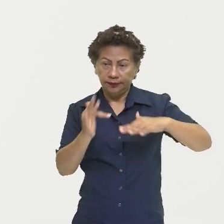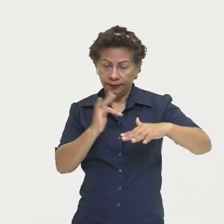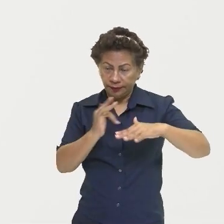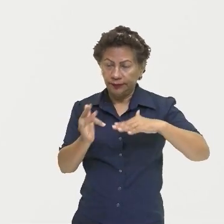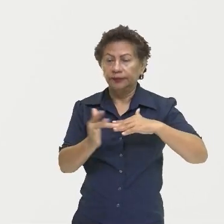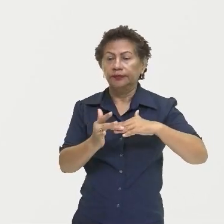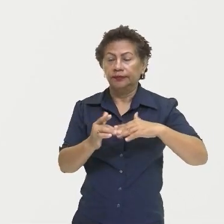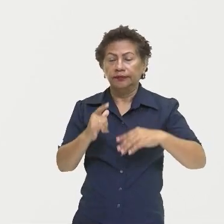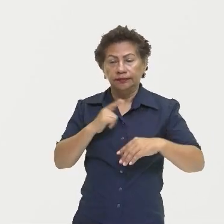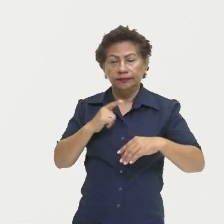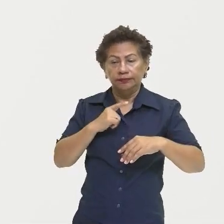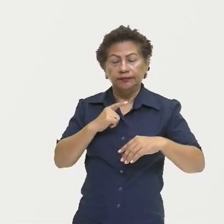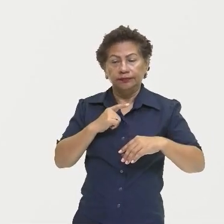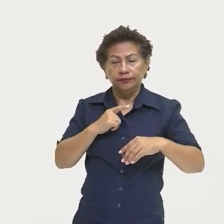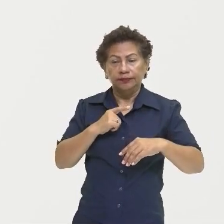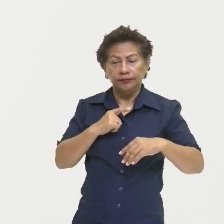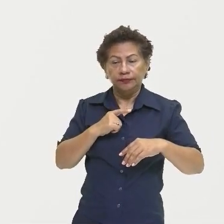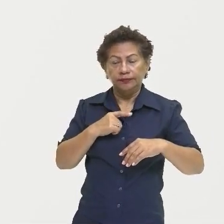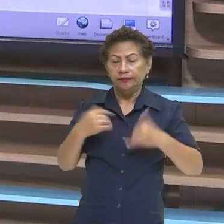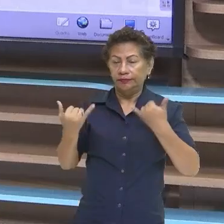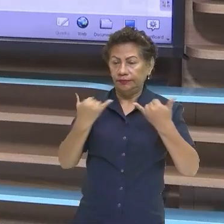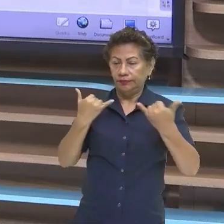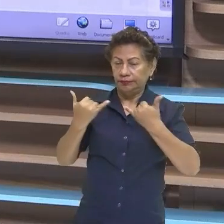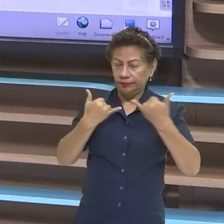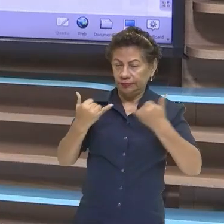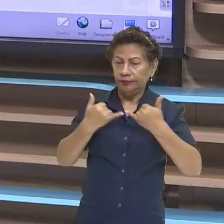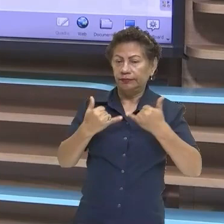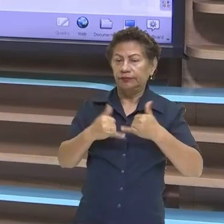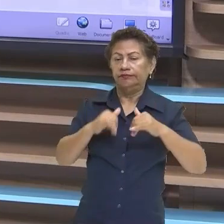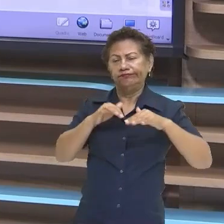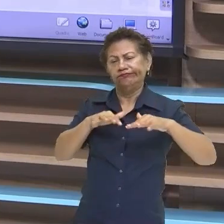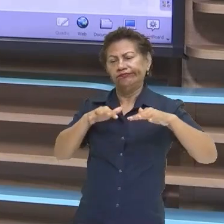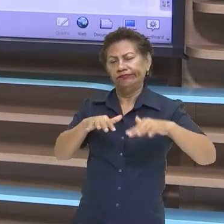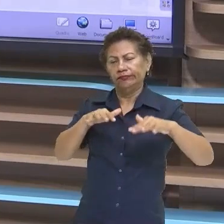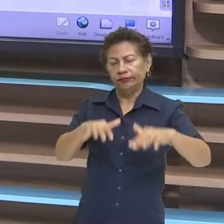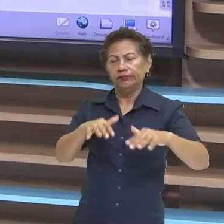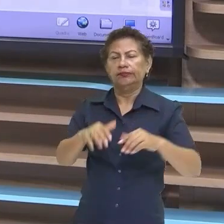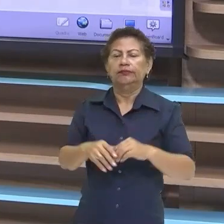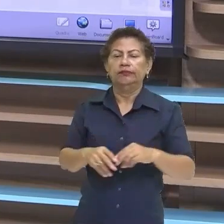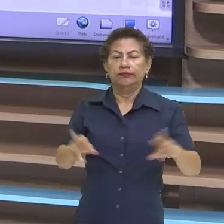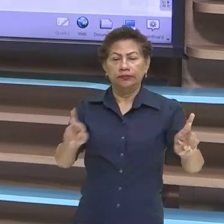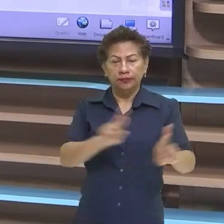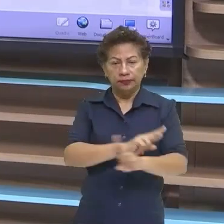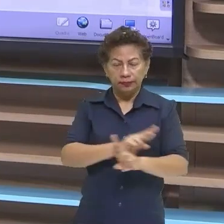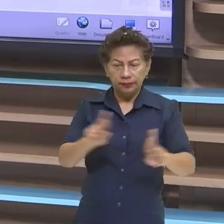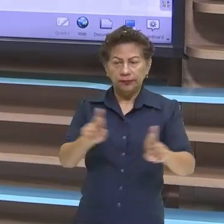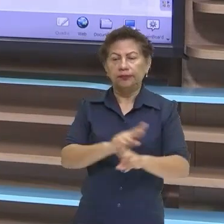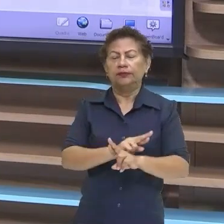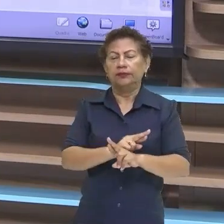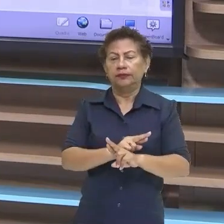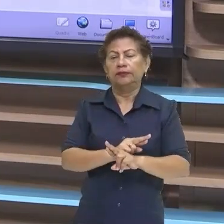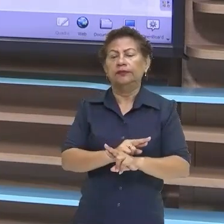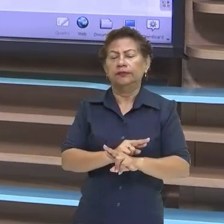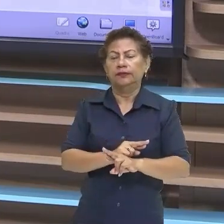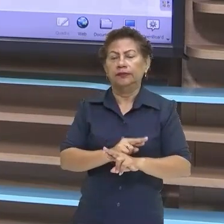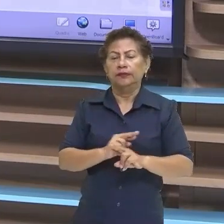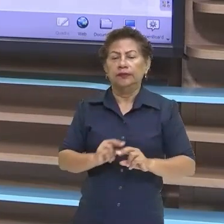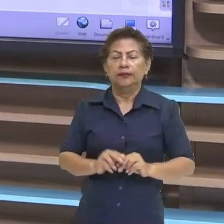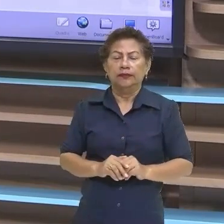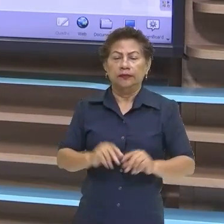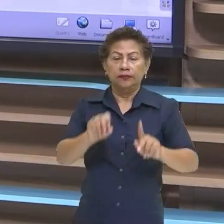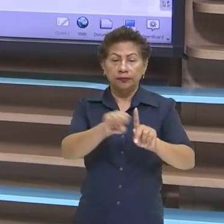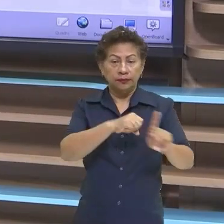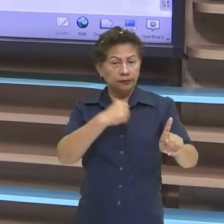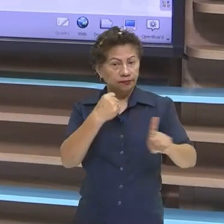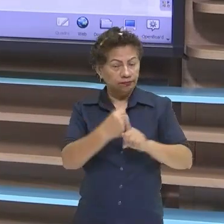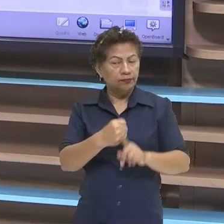obter essas manifestações, né, relacionadas aí a alguma questão social, alguma questão ali